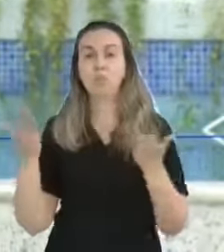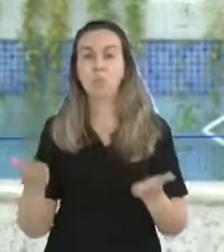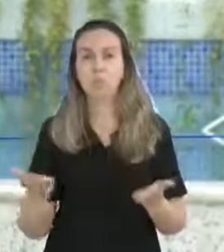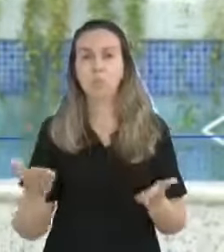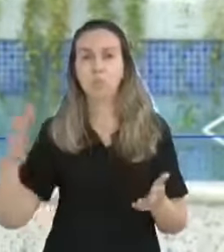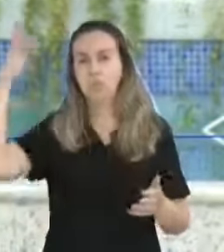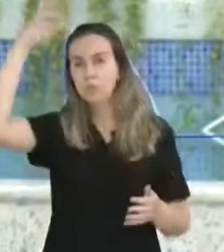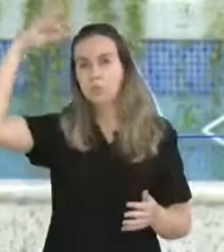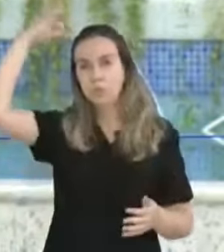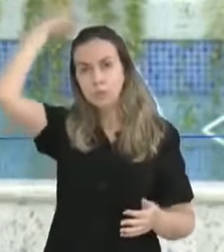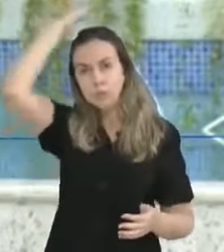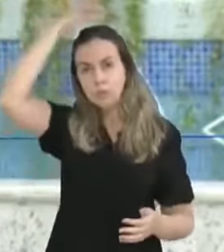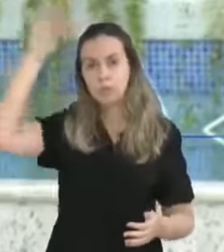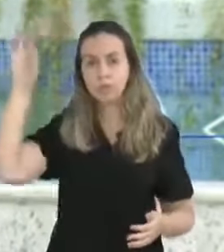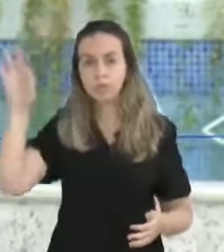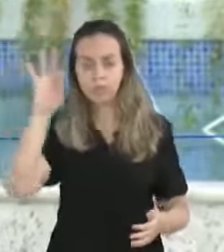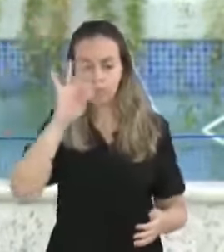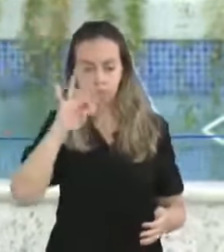pelo Espírito Santo.